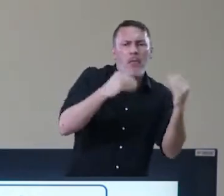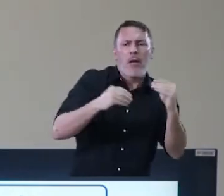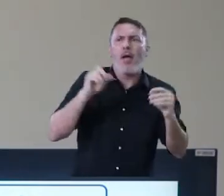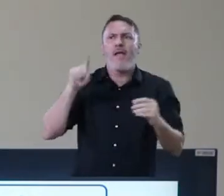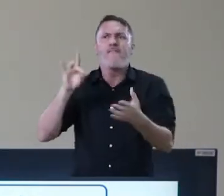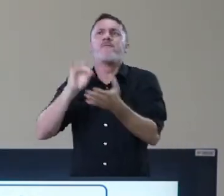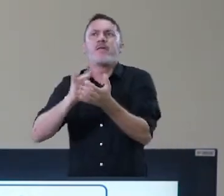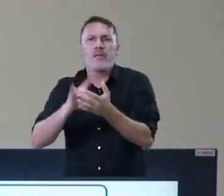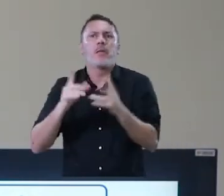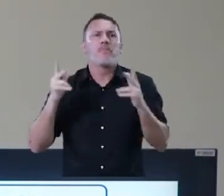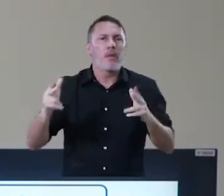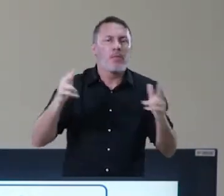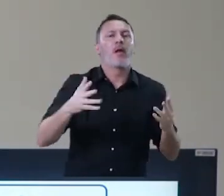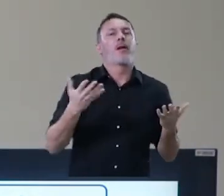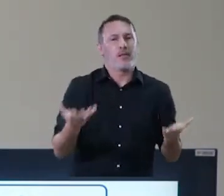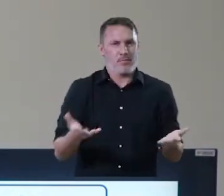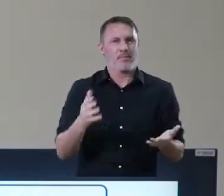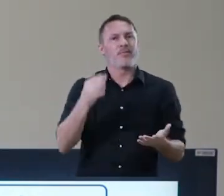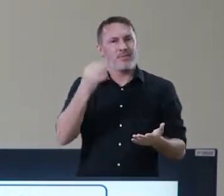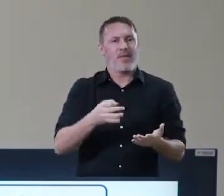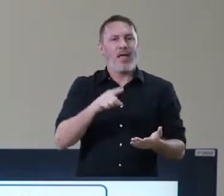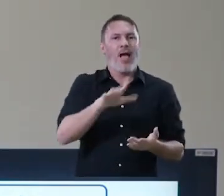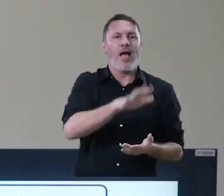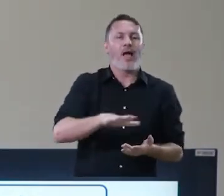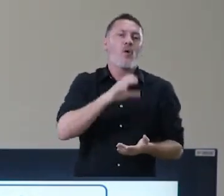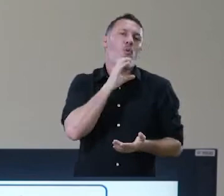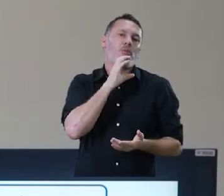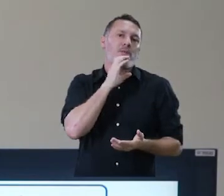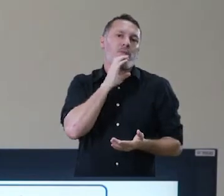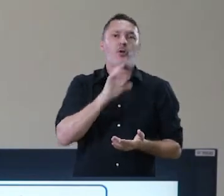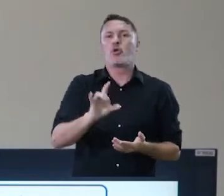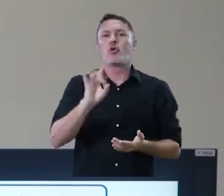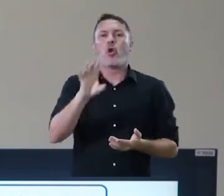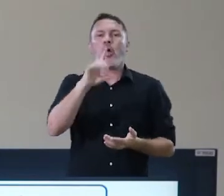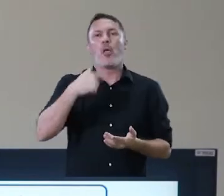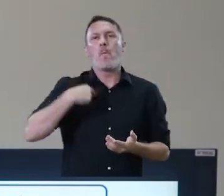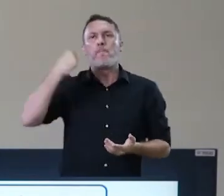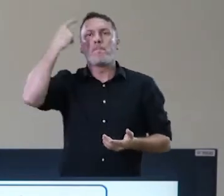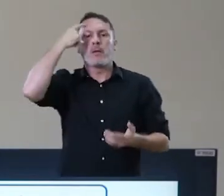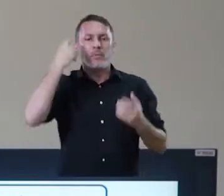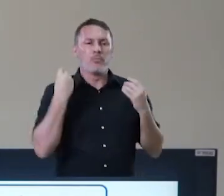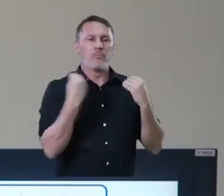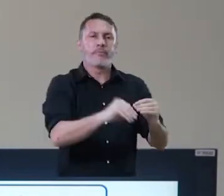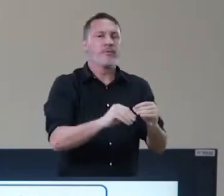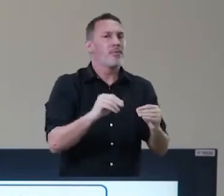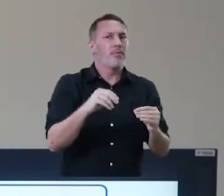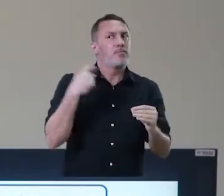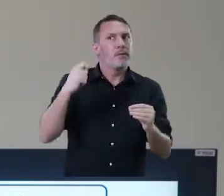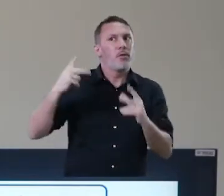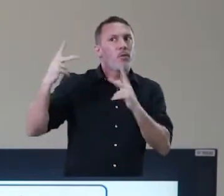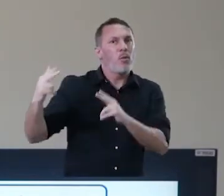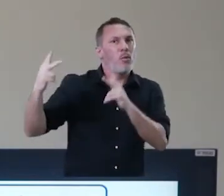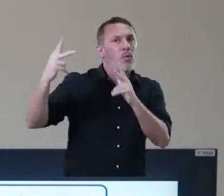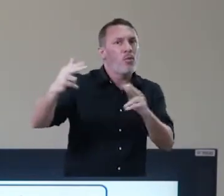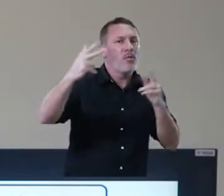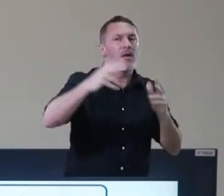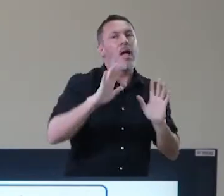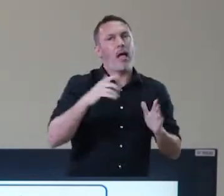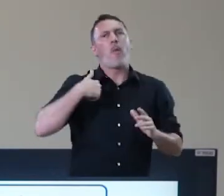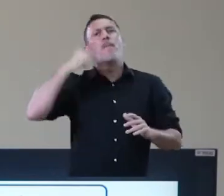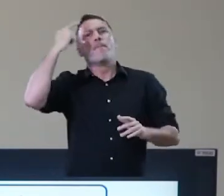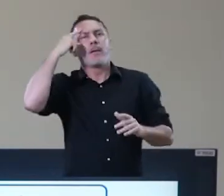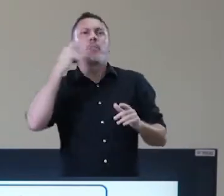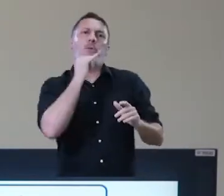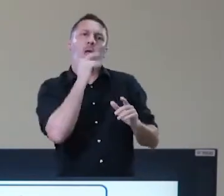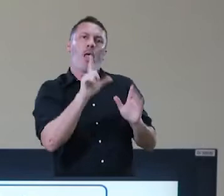e essa cena ocorre na realidade. É isso aí a área do conhecimento. Não é somente aquilo que você pensa. Você pensa isso porque a